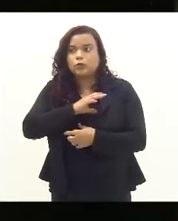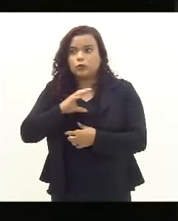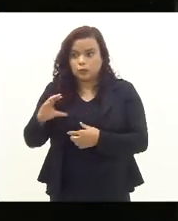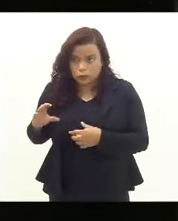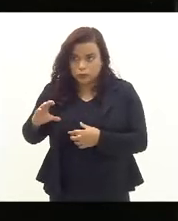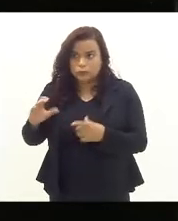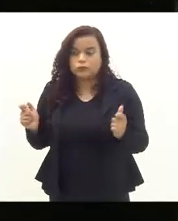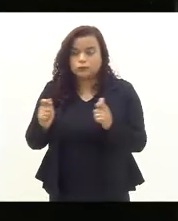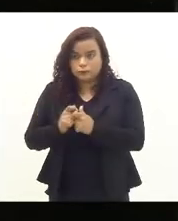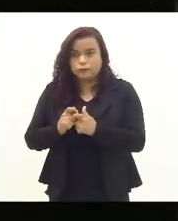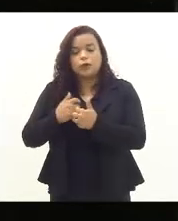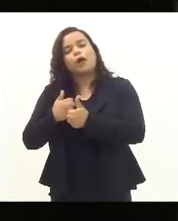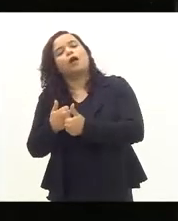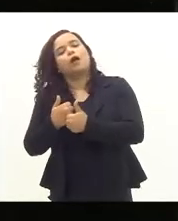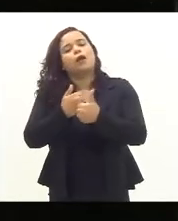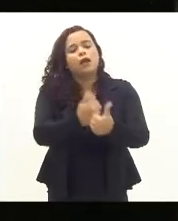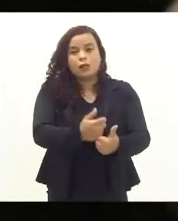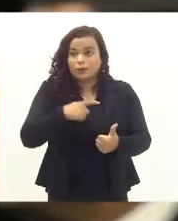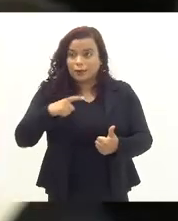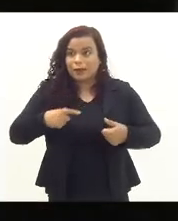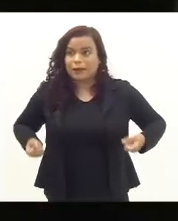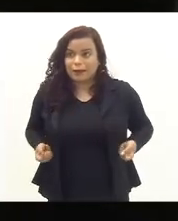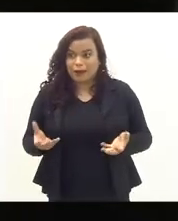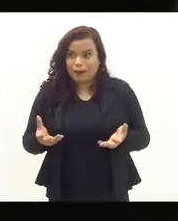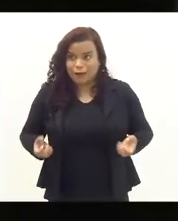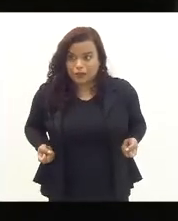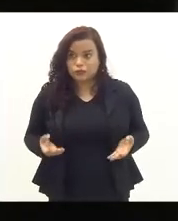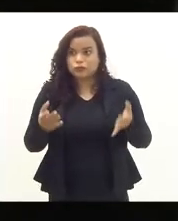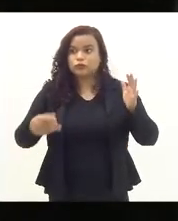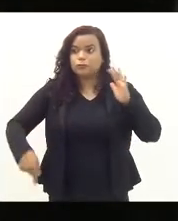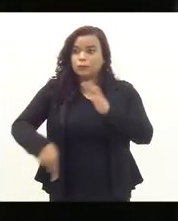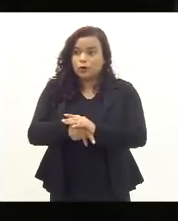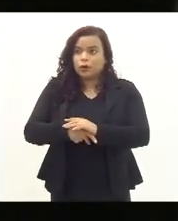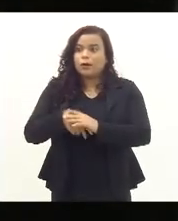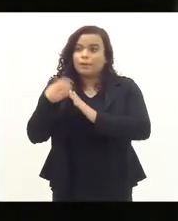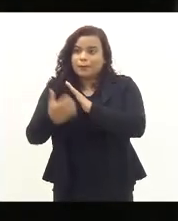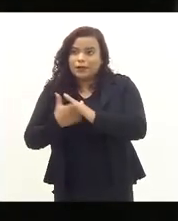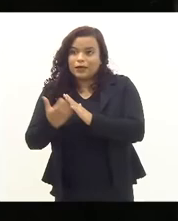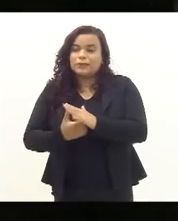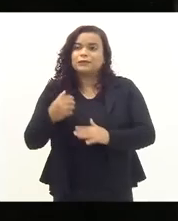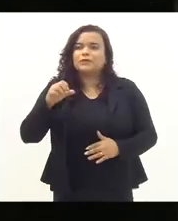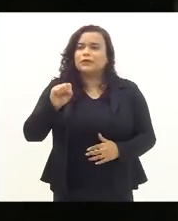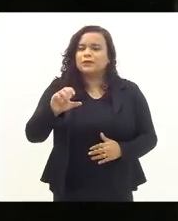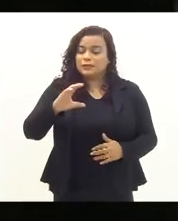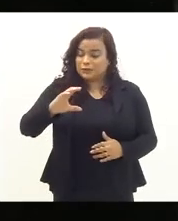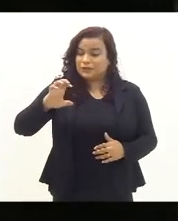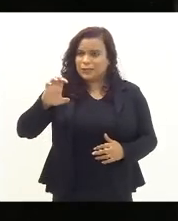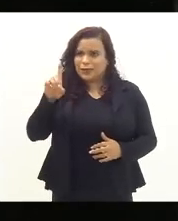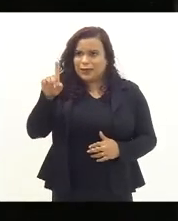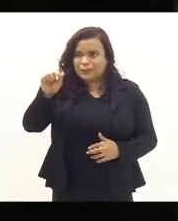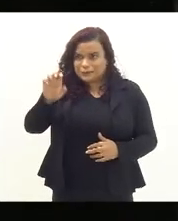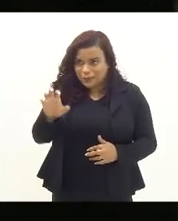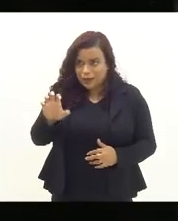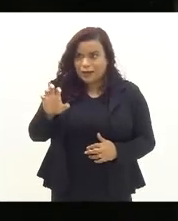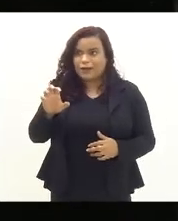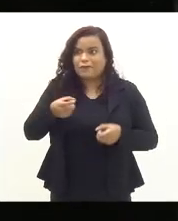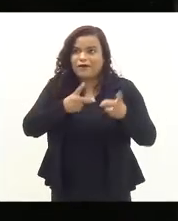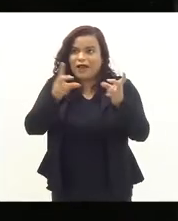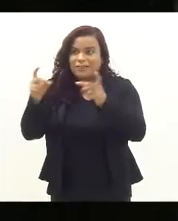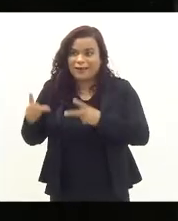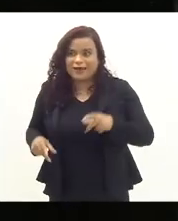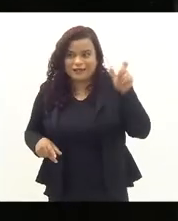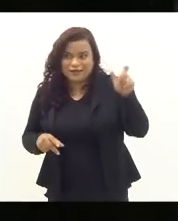acompanhando os gastos do leilão da Cedae do dinheiro oriundo do leilão da